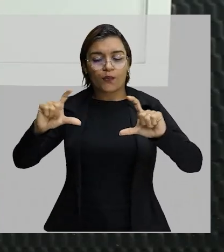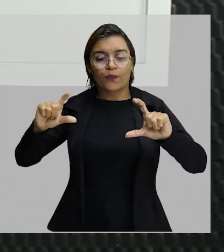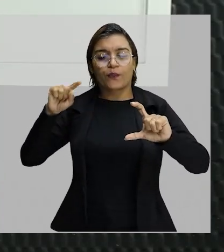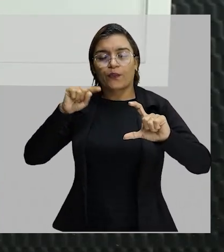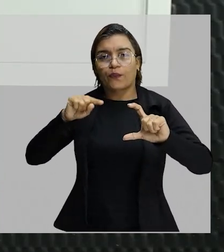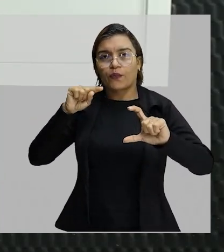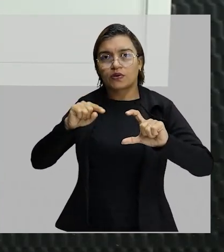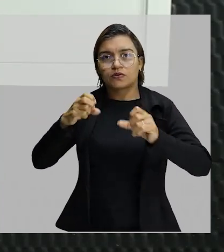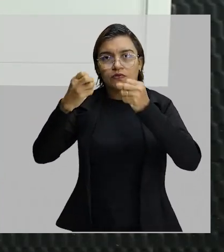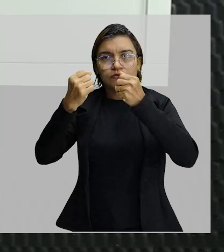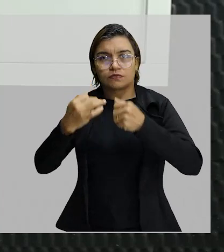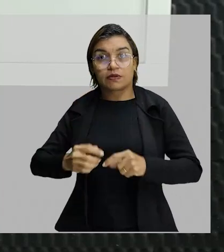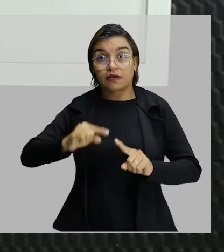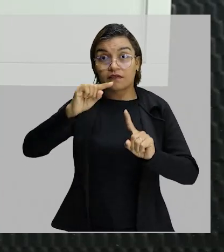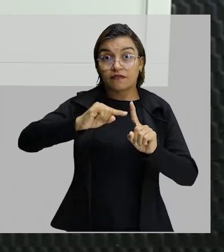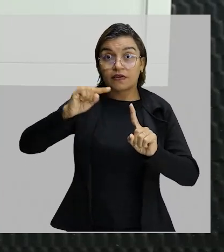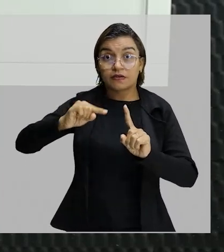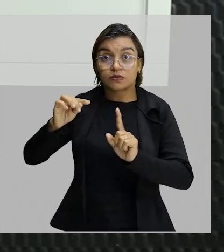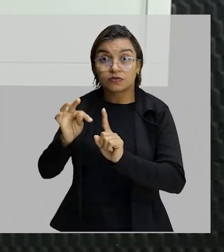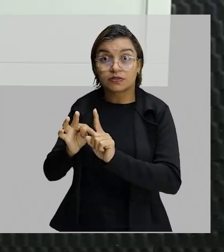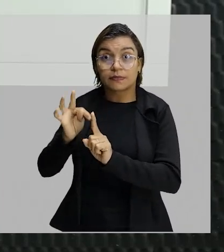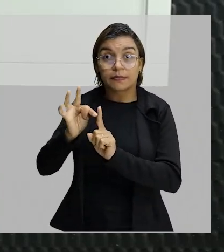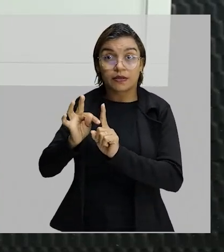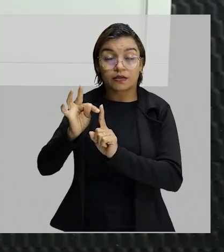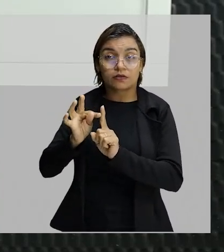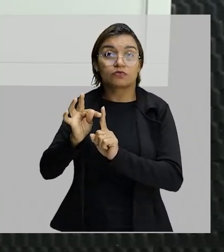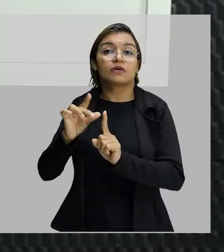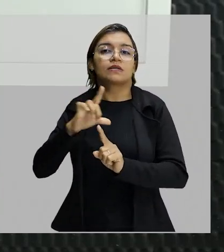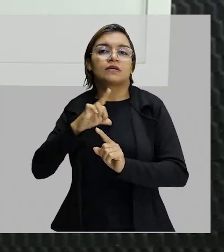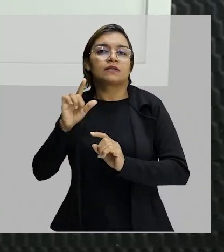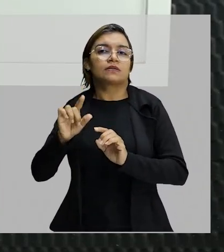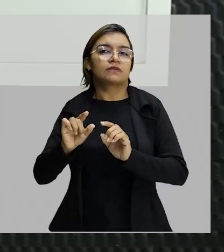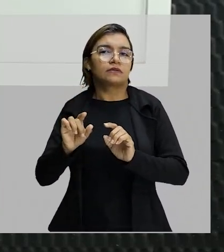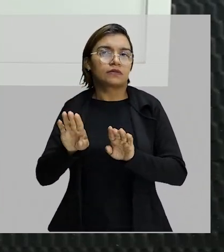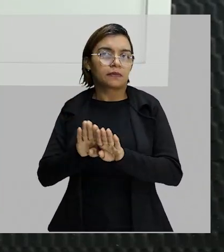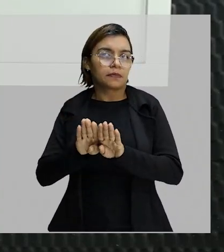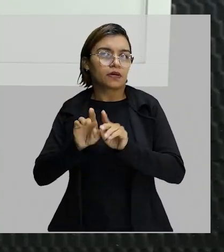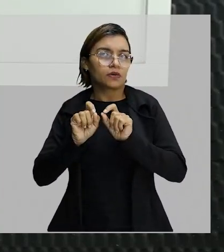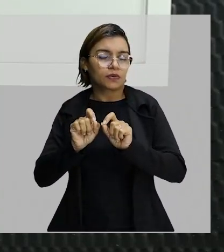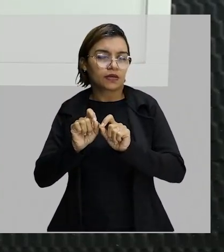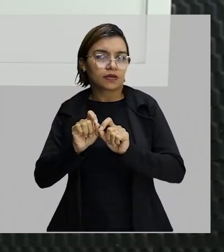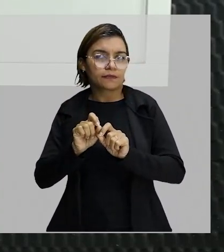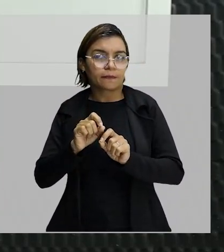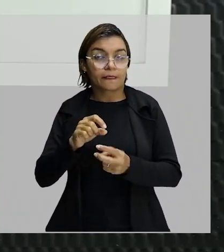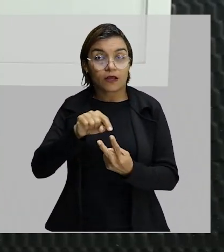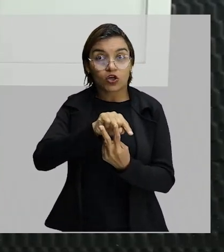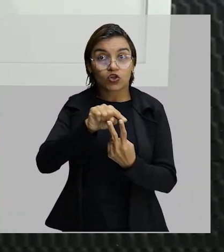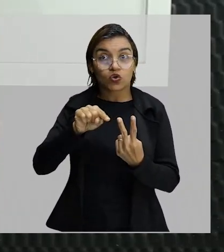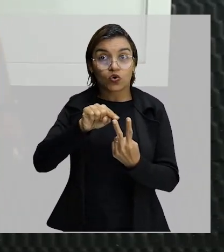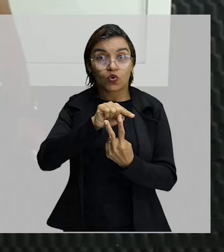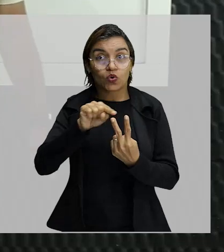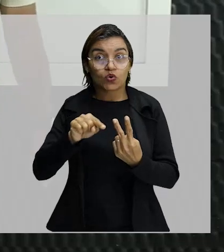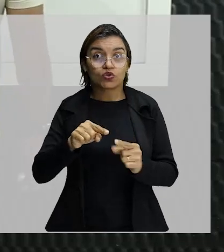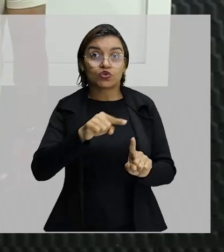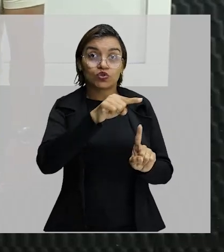da variação de temperatura, nós vamos ter também, não é, dois tipos de calor.